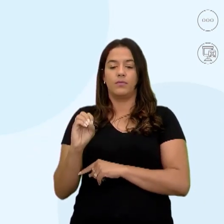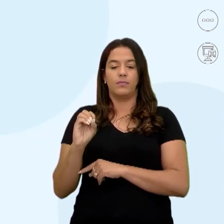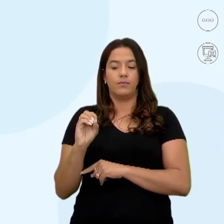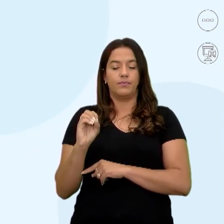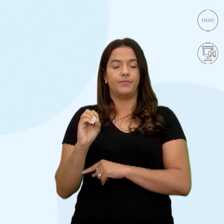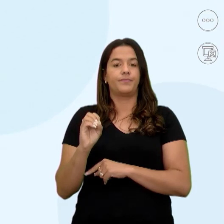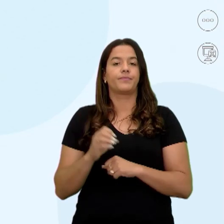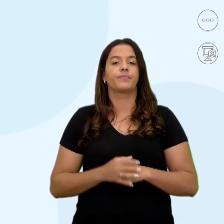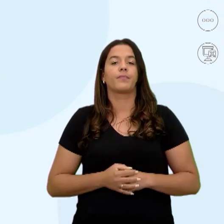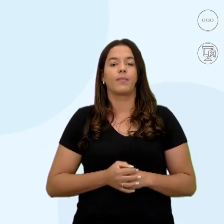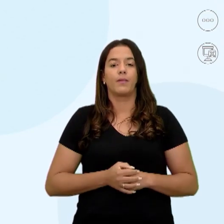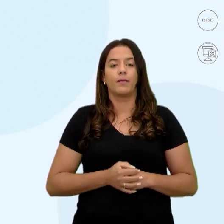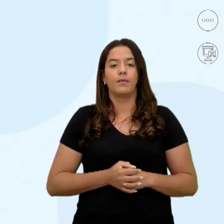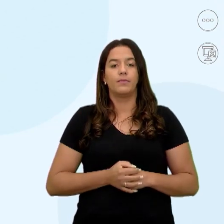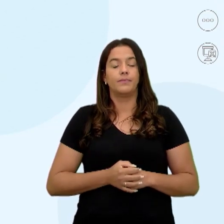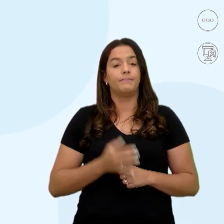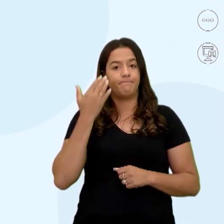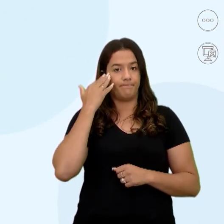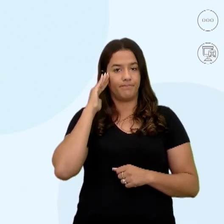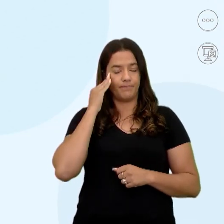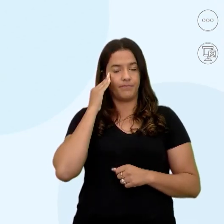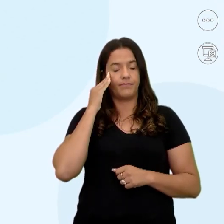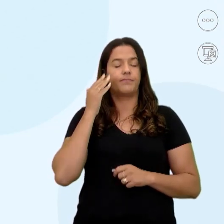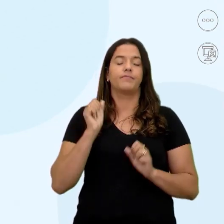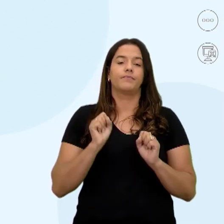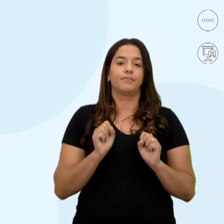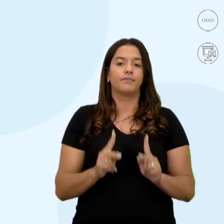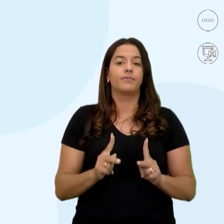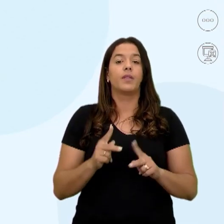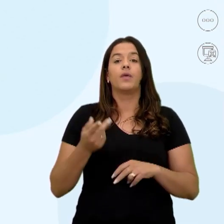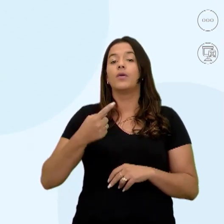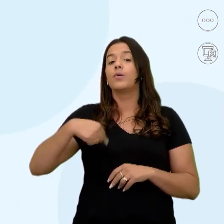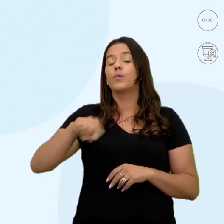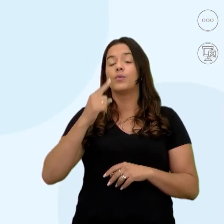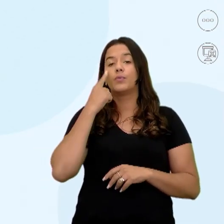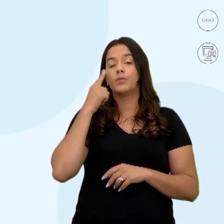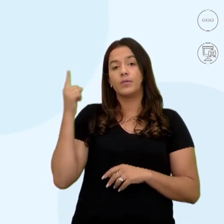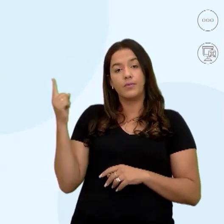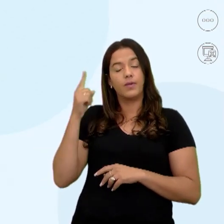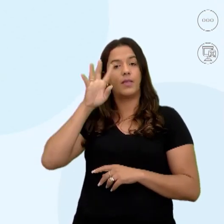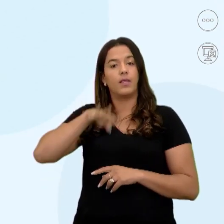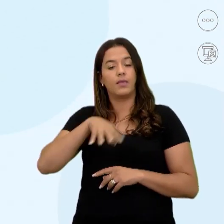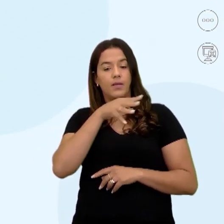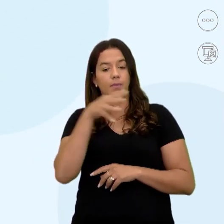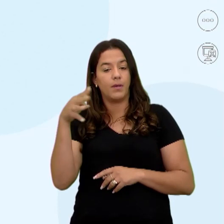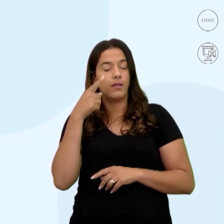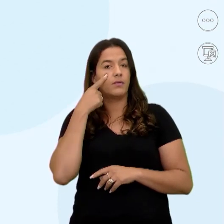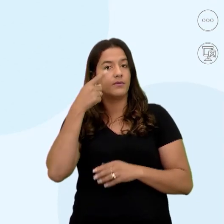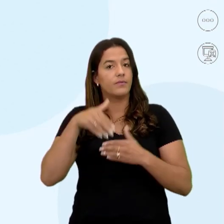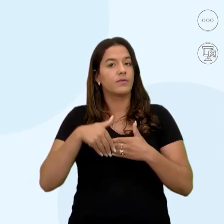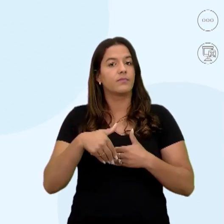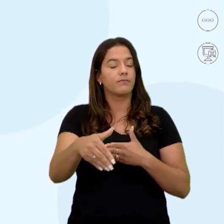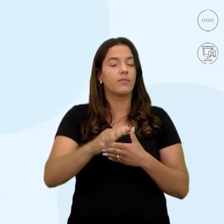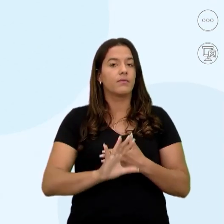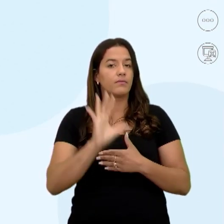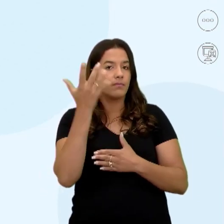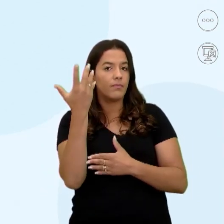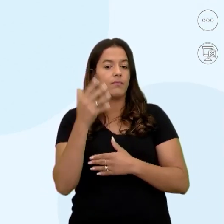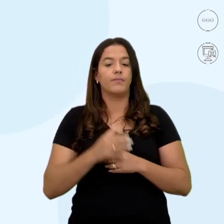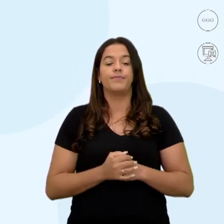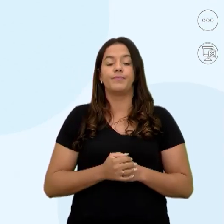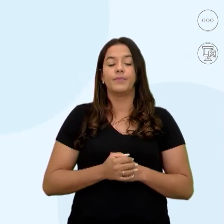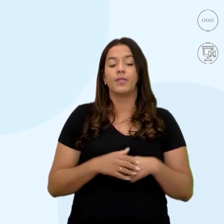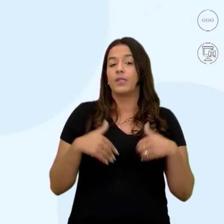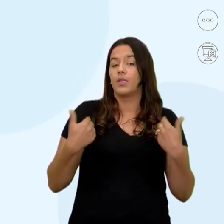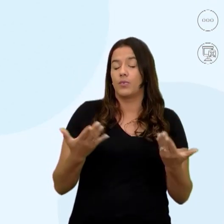dá 340. Então, quando a gente olha para essa tabela, a gente já sabe o que vai acontecer daí para frente, né? Então,